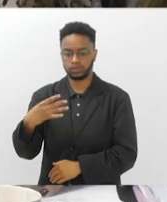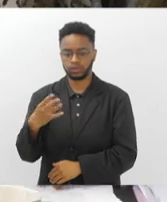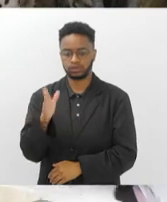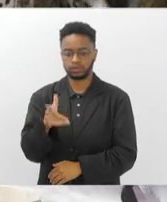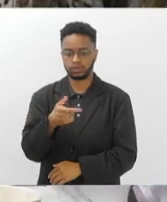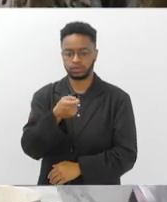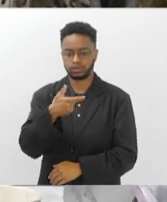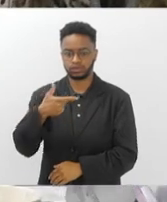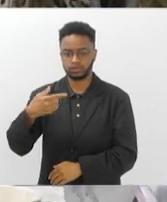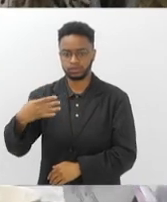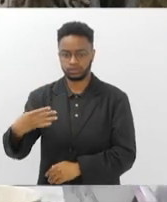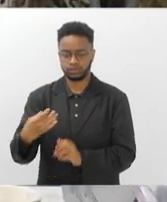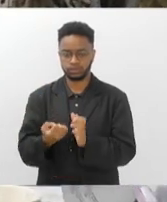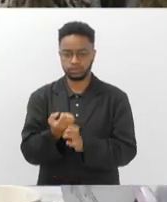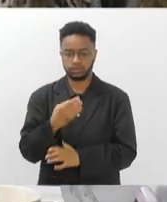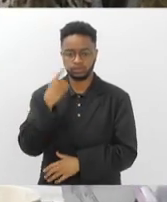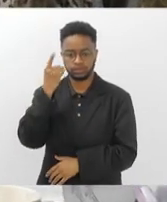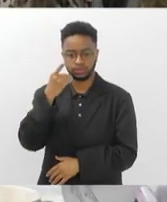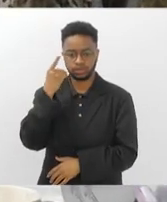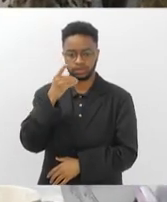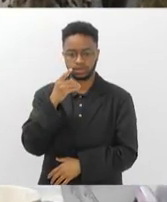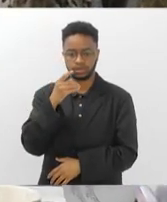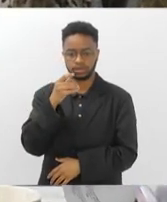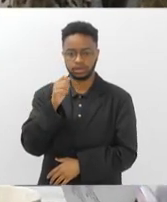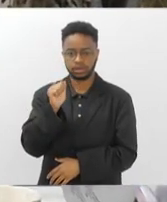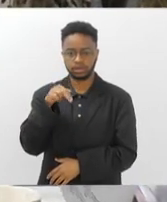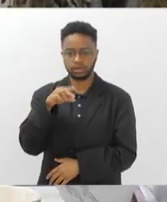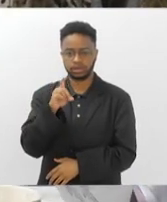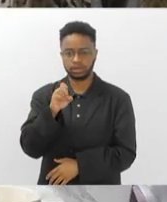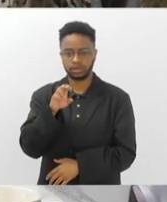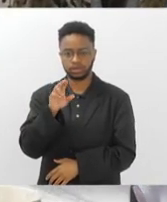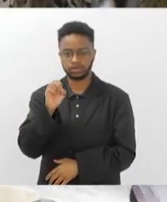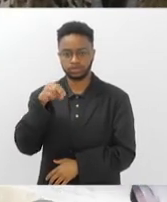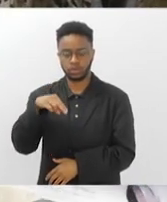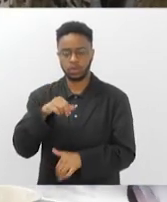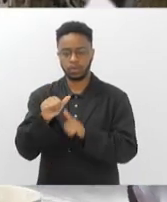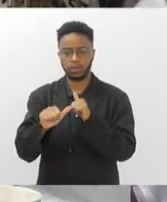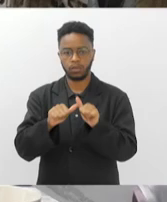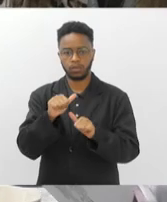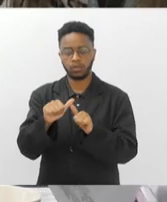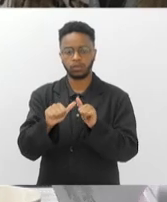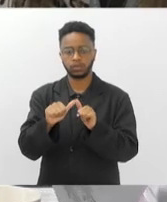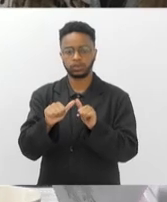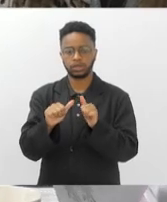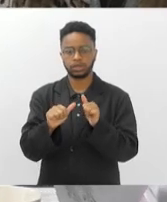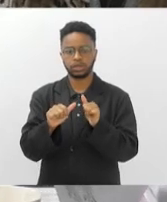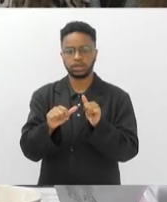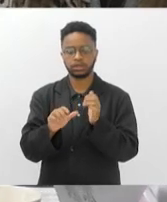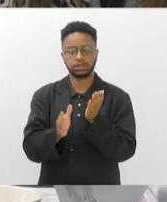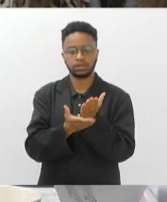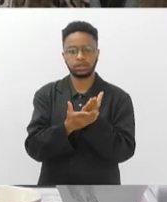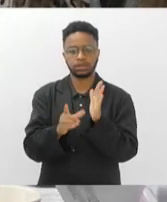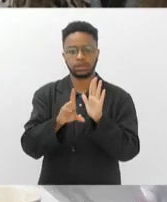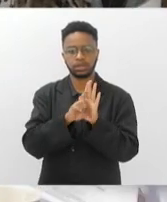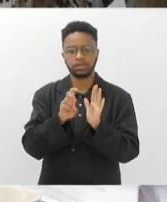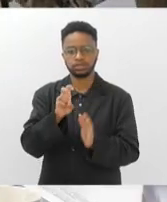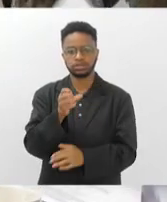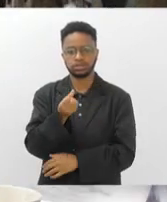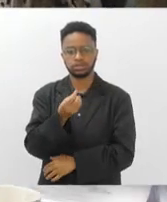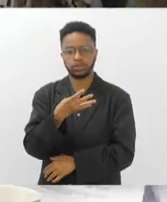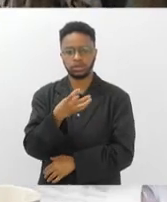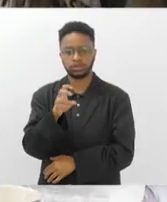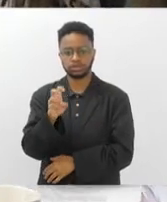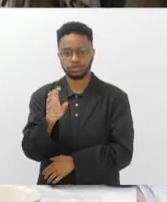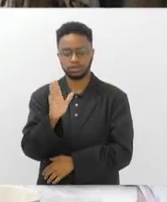3.084 de 2024, de autoria do deputado Anderson Moraes, que altera o anexo da lei número 5.645, de 6 de